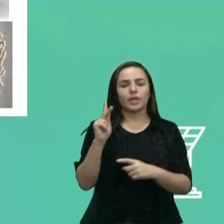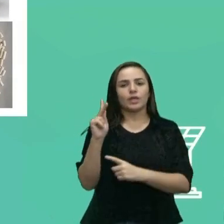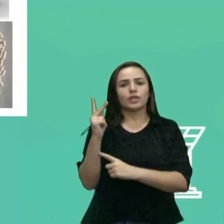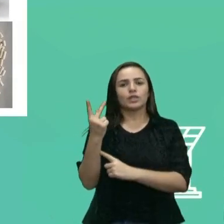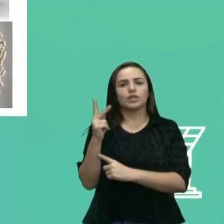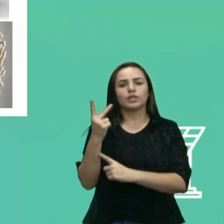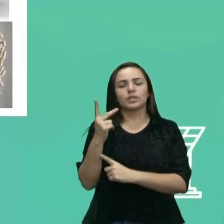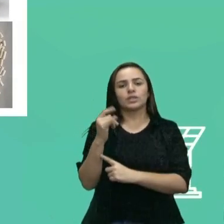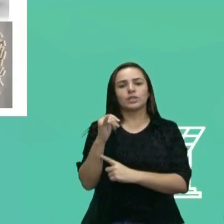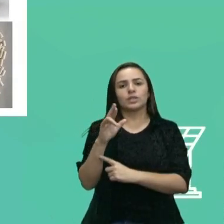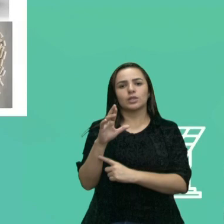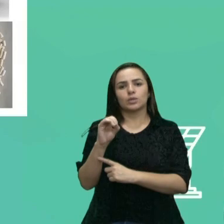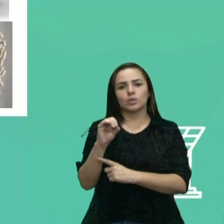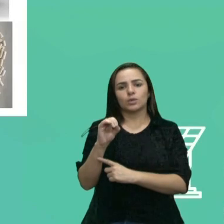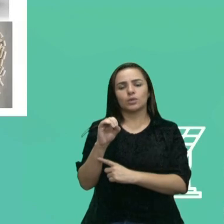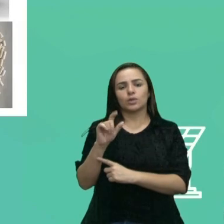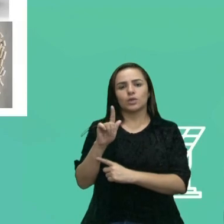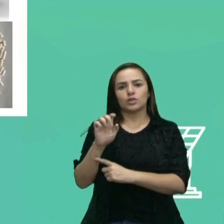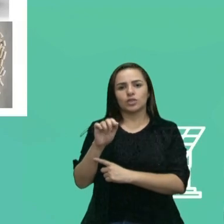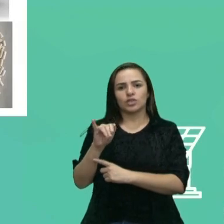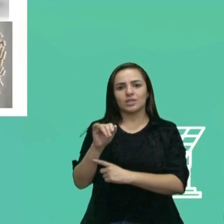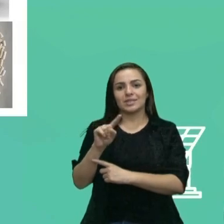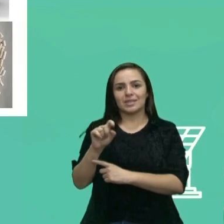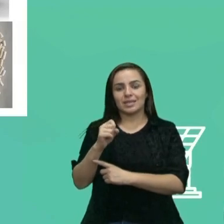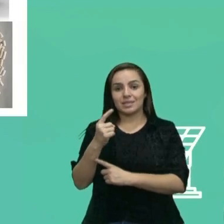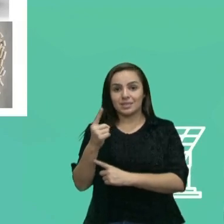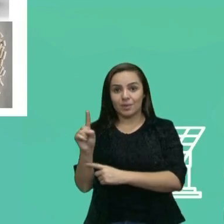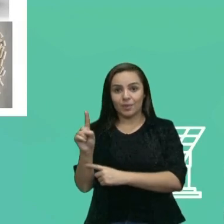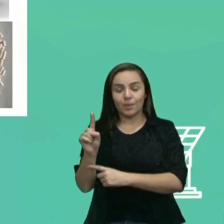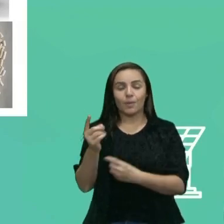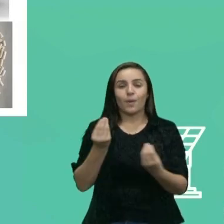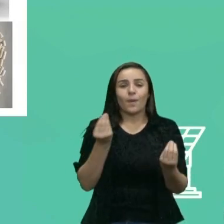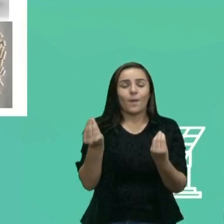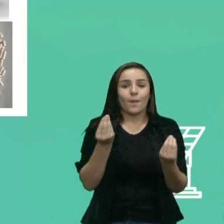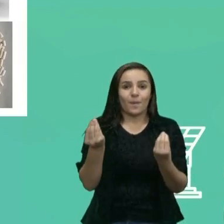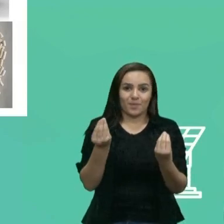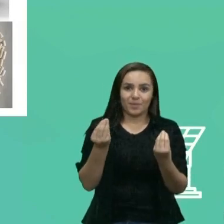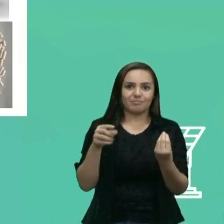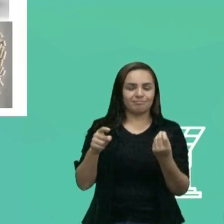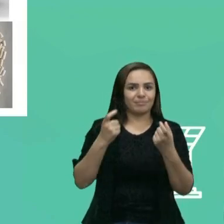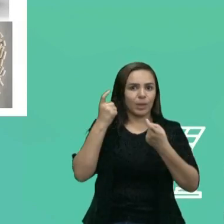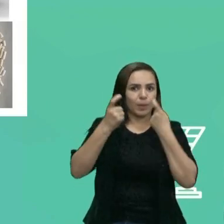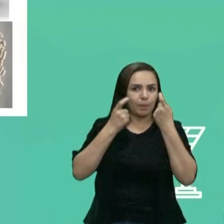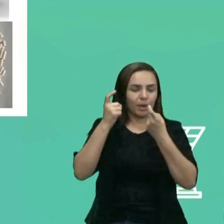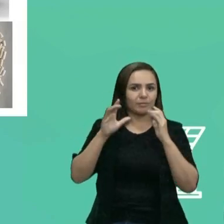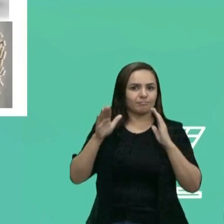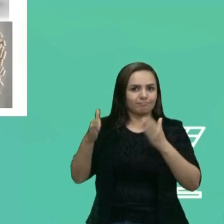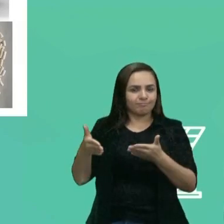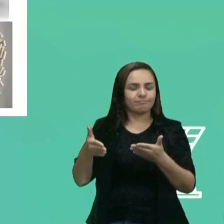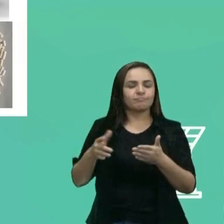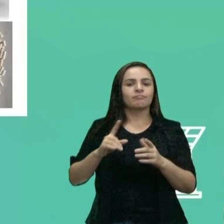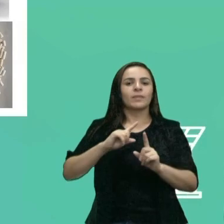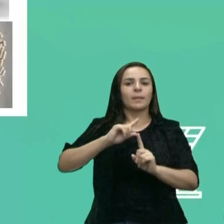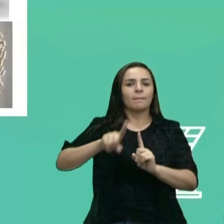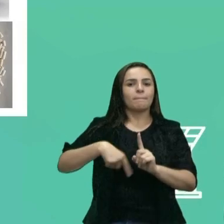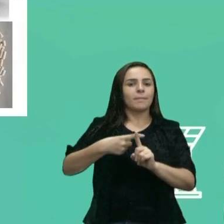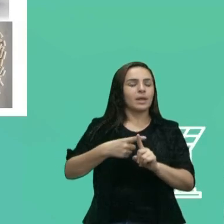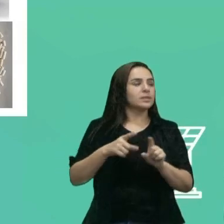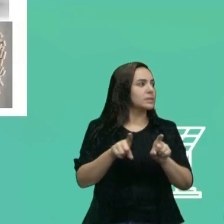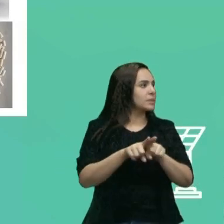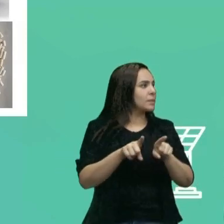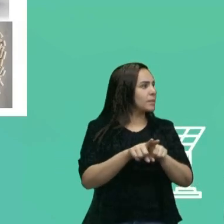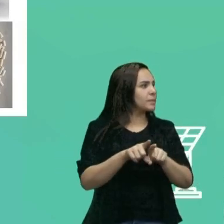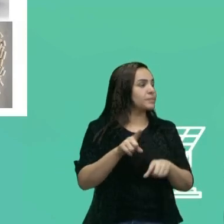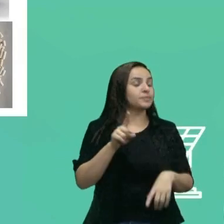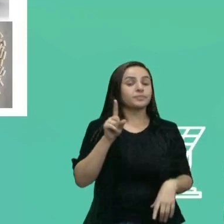e desidrogenação que está representada aqui no topo da tela. E mais do que isso também, ir de um pó